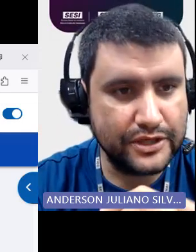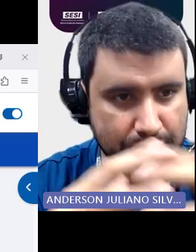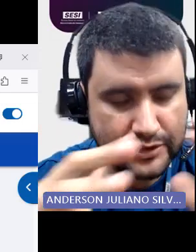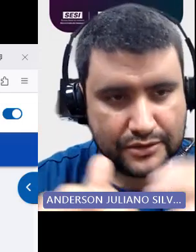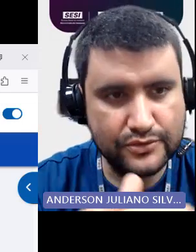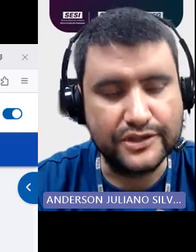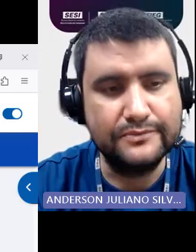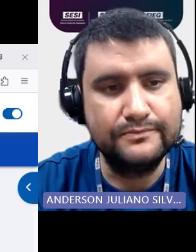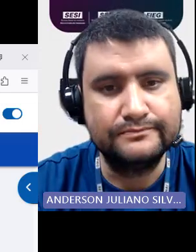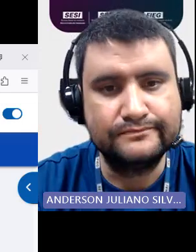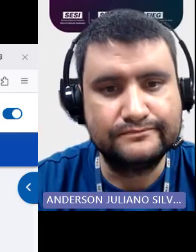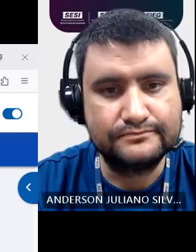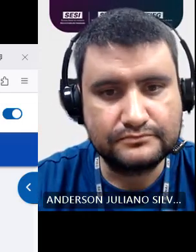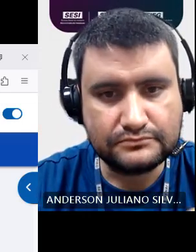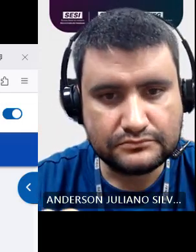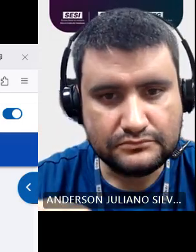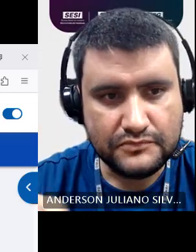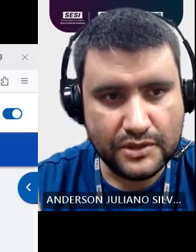minha evaporadora, né?